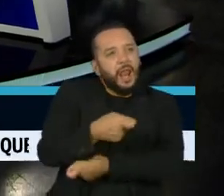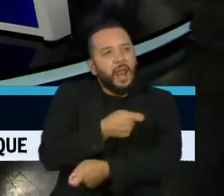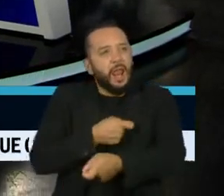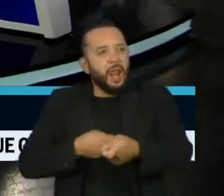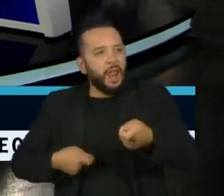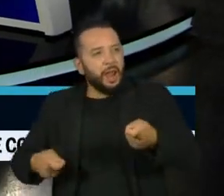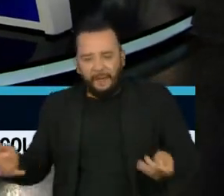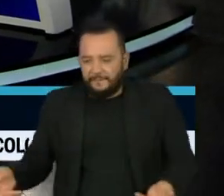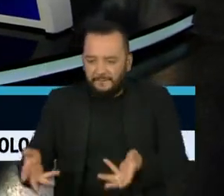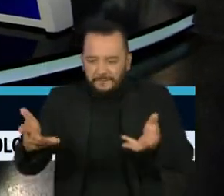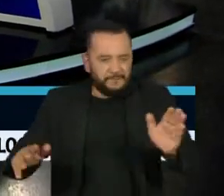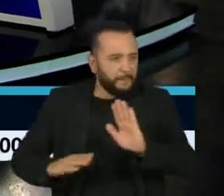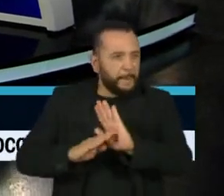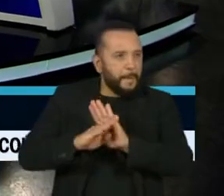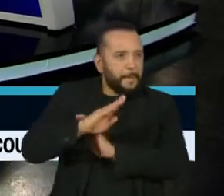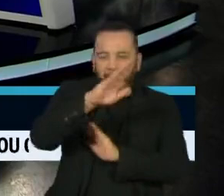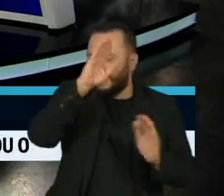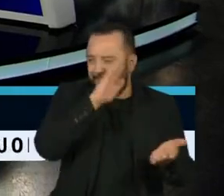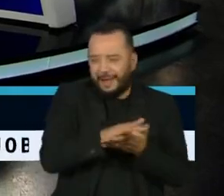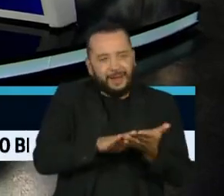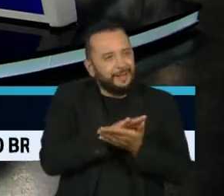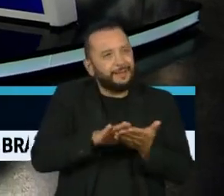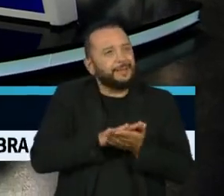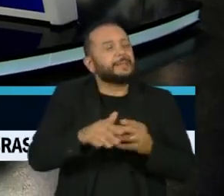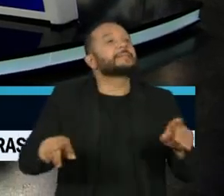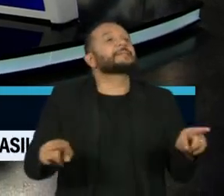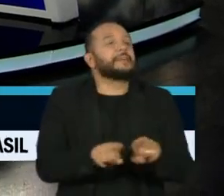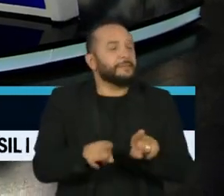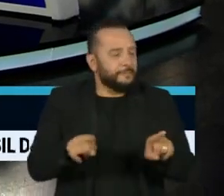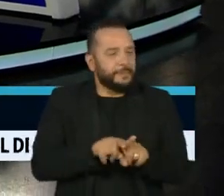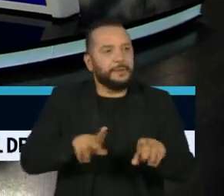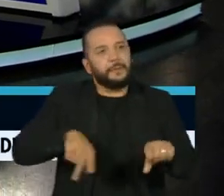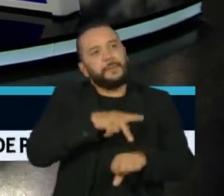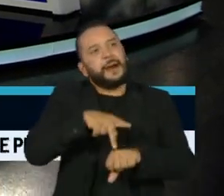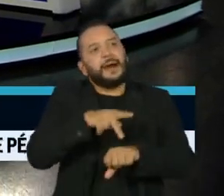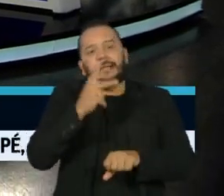dinâmica, que é fundamental, e também ele mantém o país muito desigual.